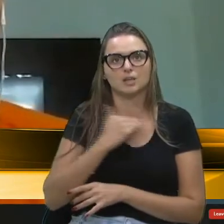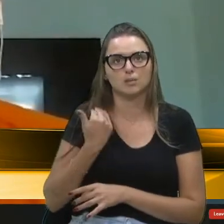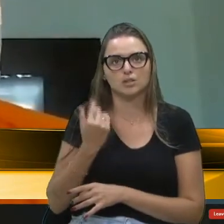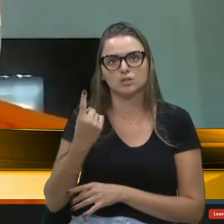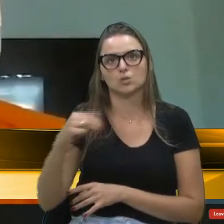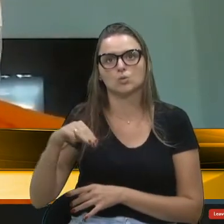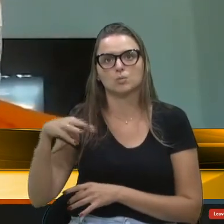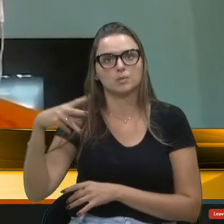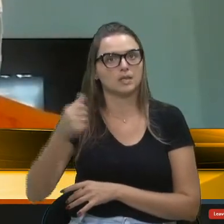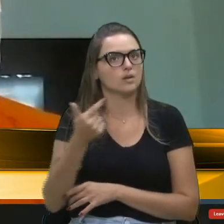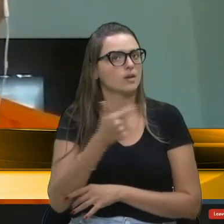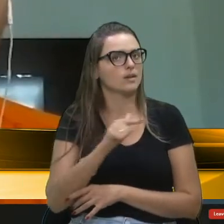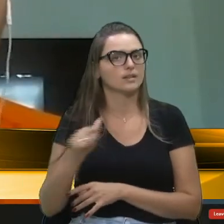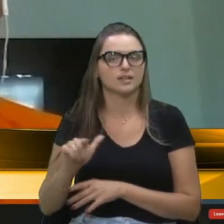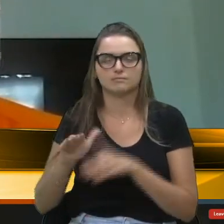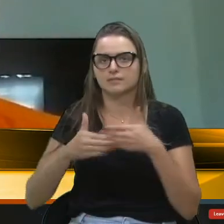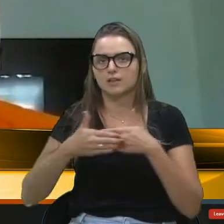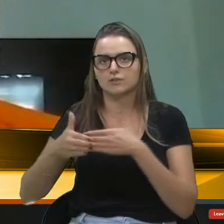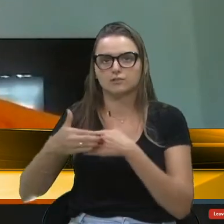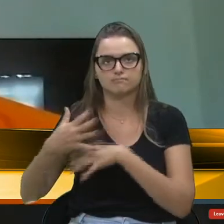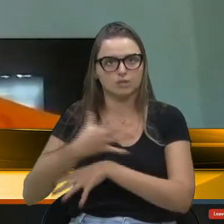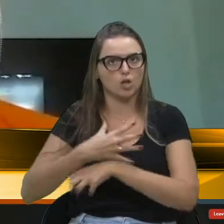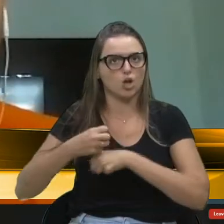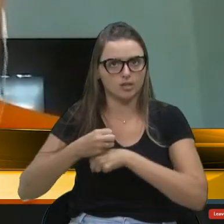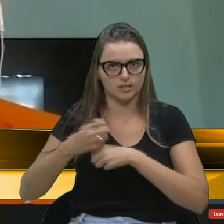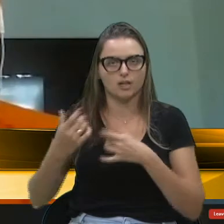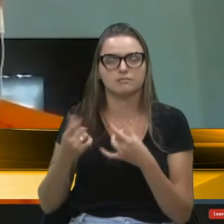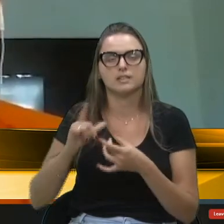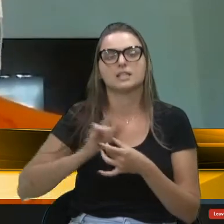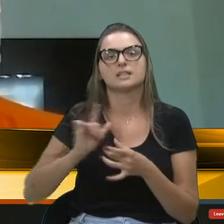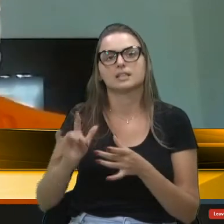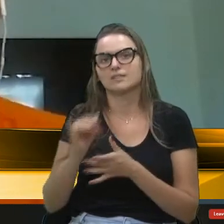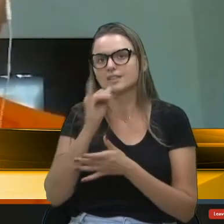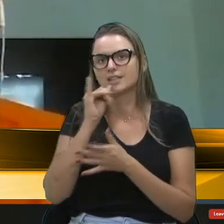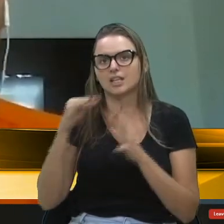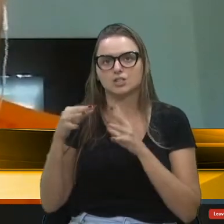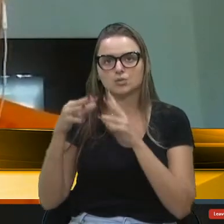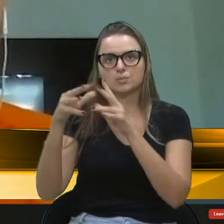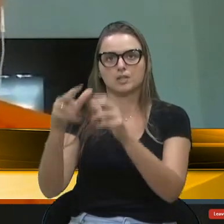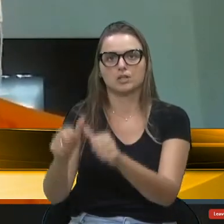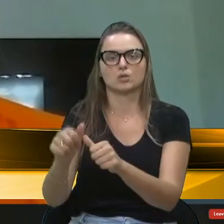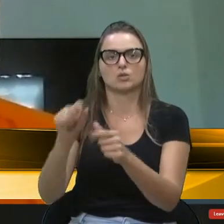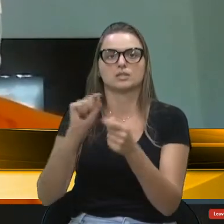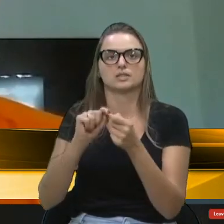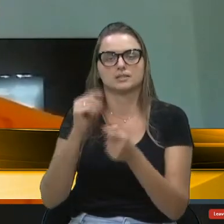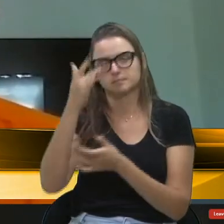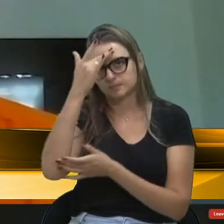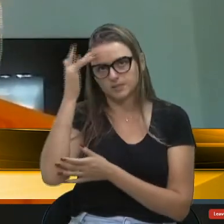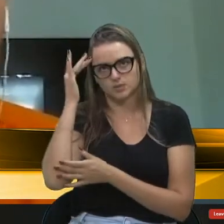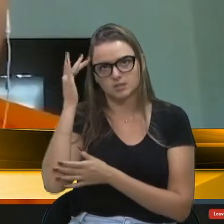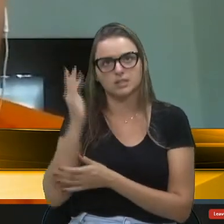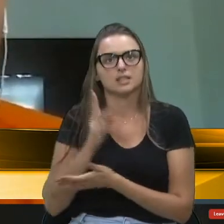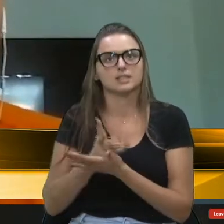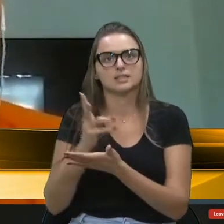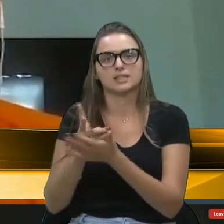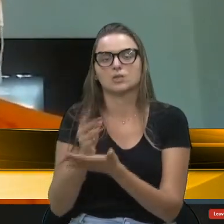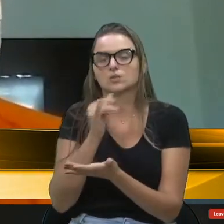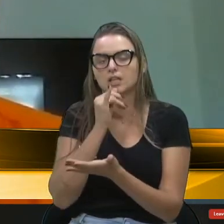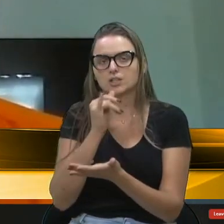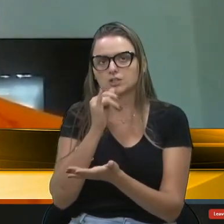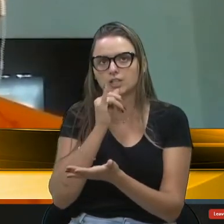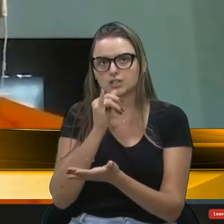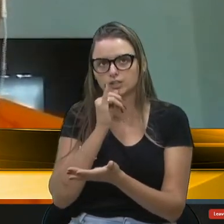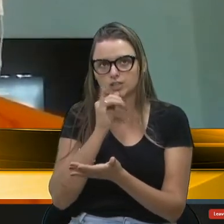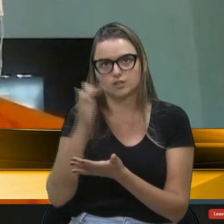houve lockdown. E o que houve? Testagem em massa, dioturnamente, população sendo testada, né?